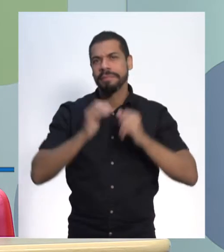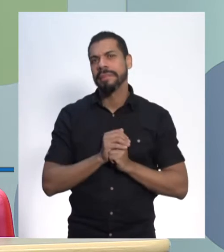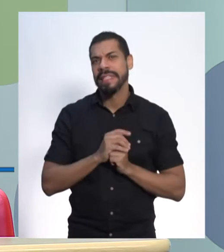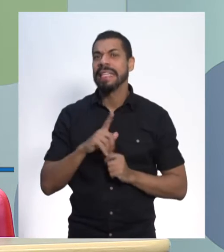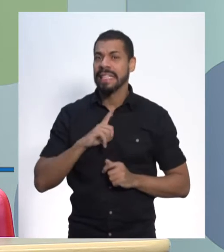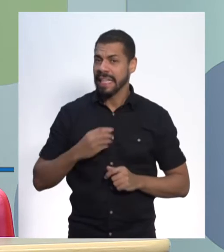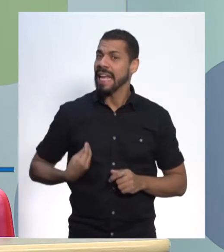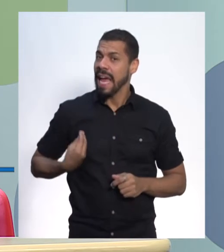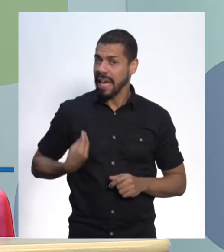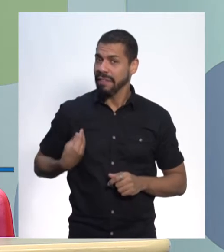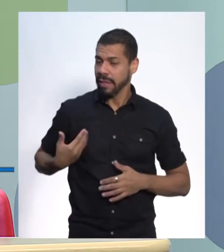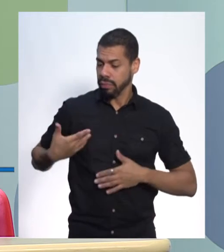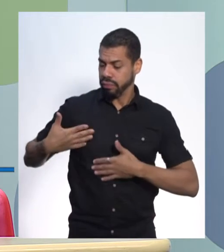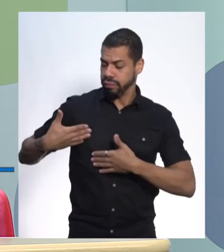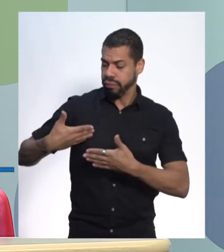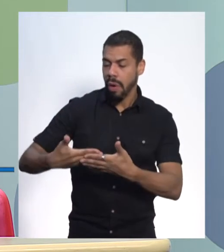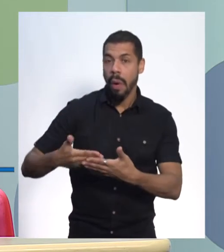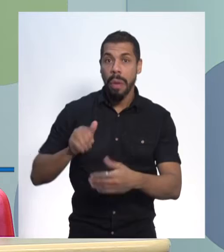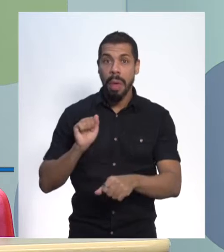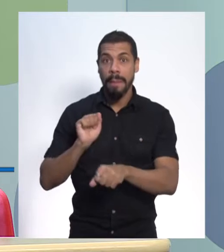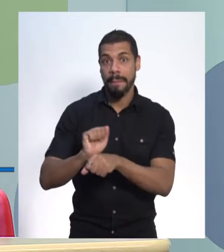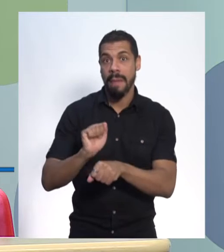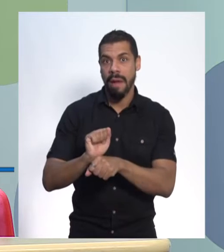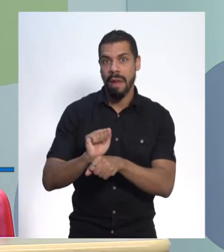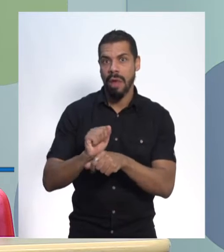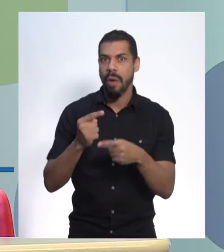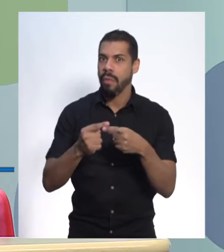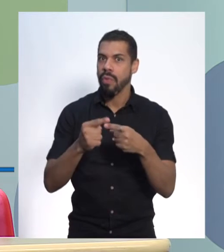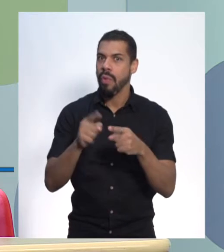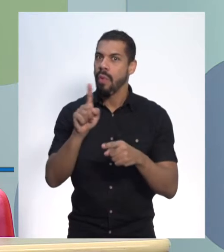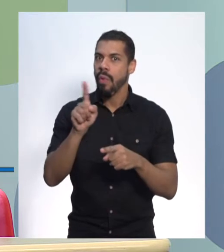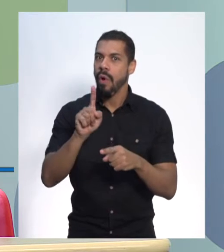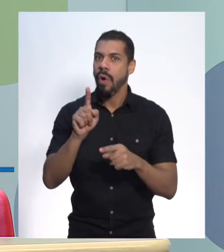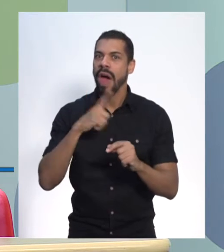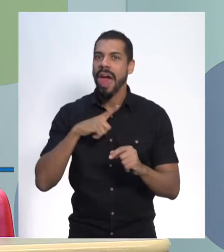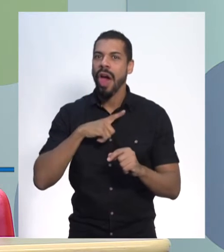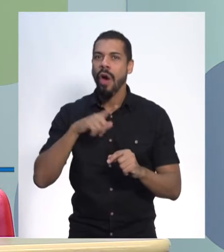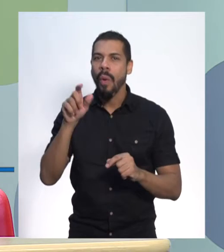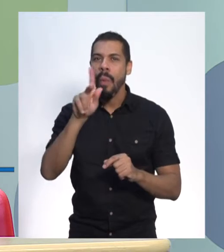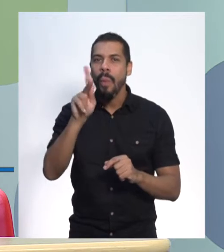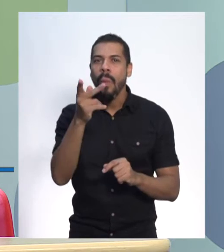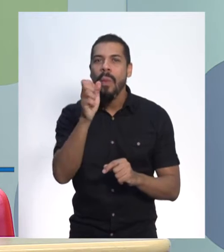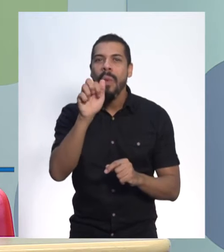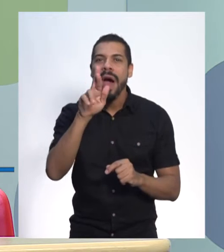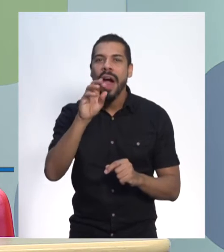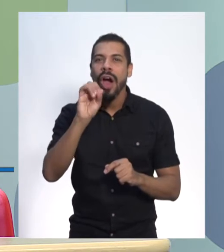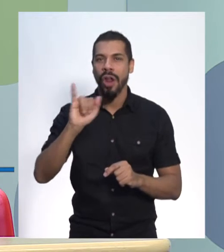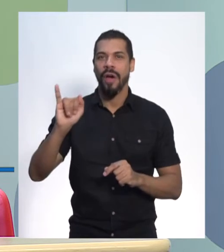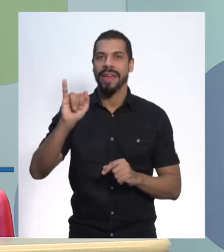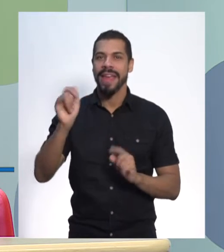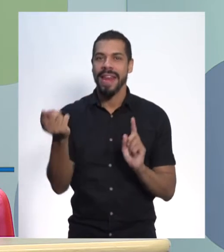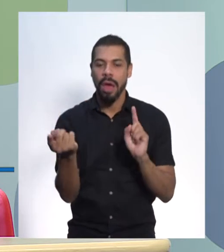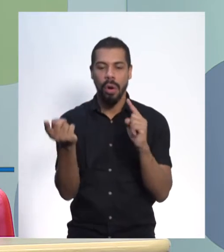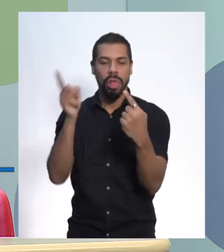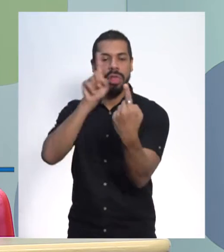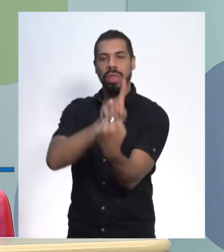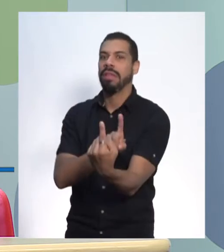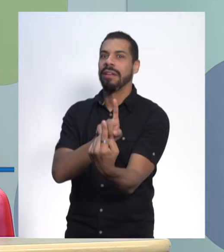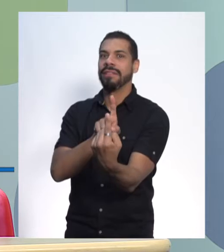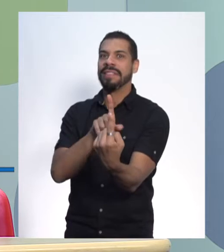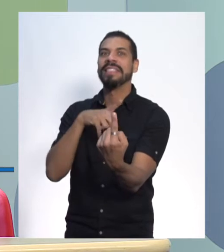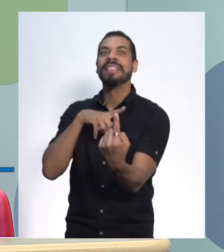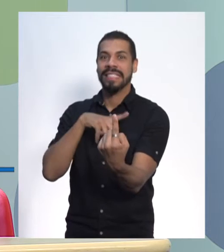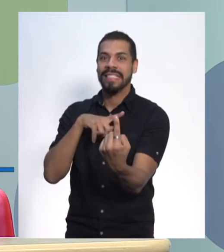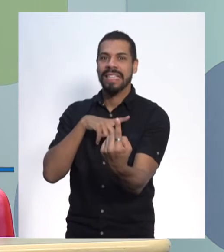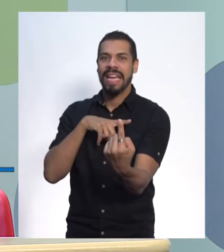vida interrompida por uma fatalidade. E ele não é um herói, ele é um anti-herói, né? Ele não segue o modelo padrão do herói, né? Tanto é que o Batman ele tem